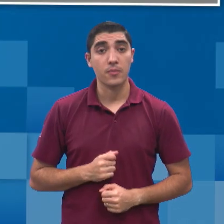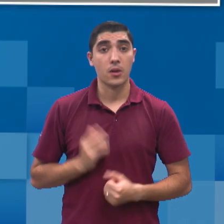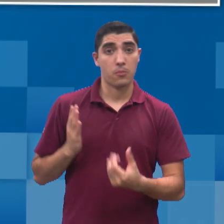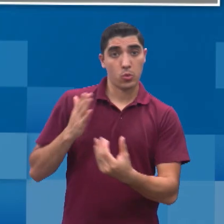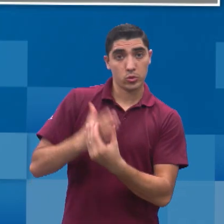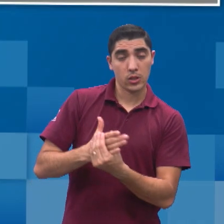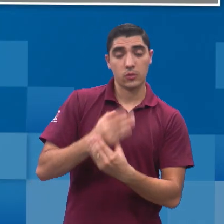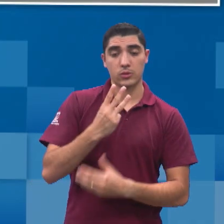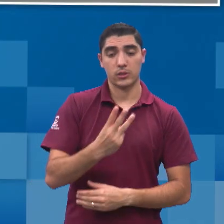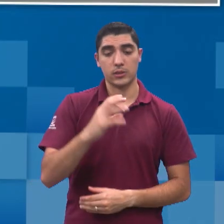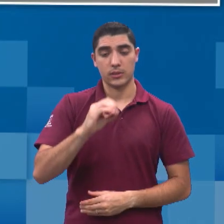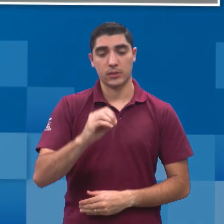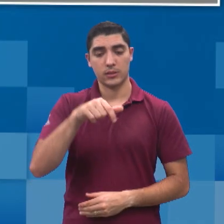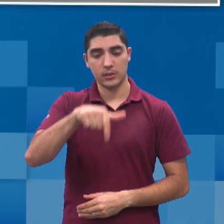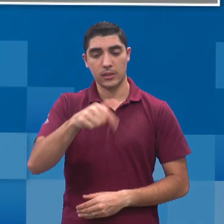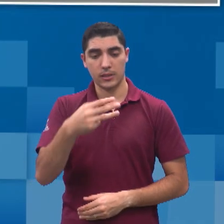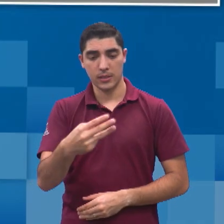número